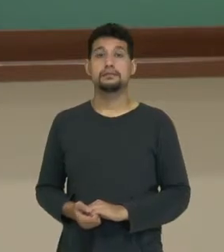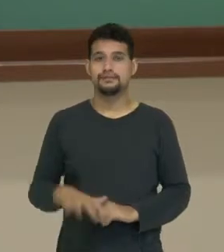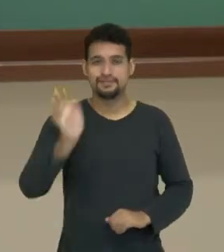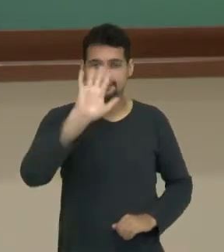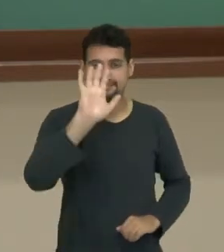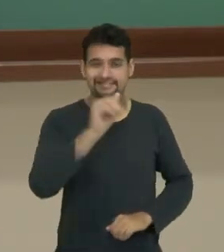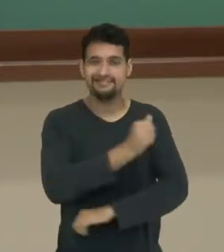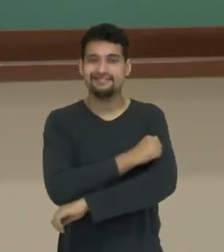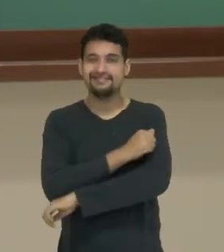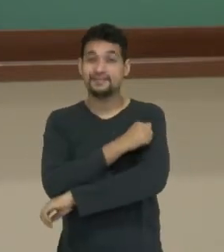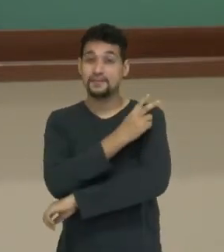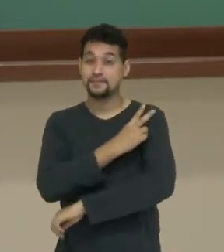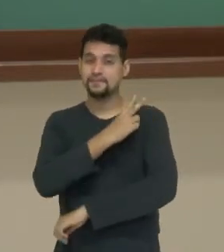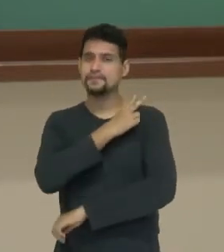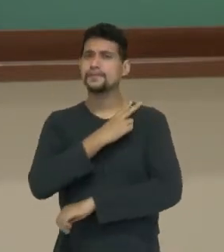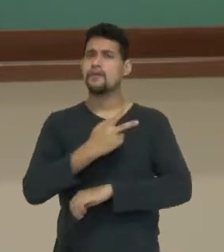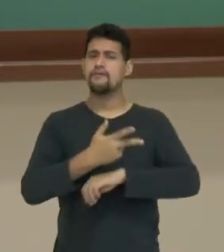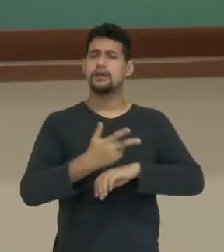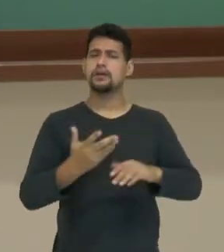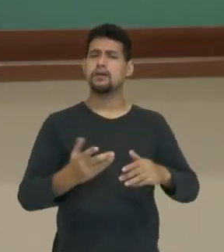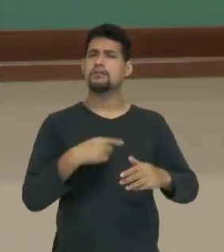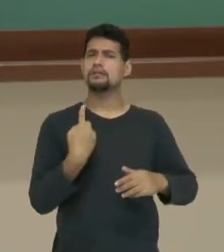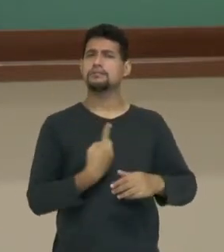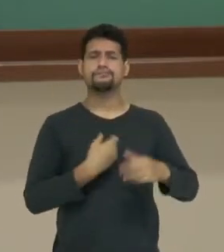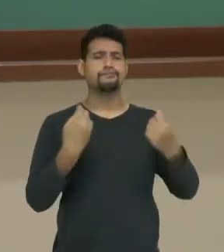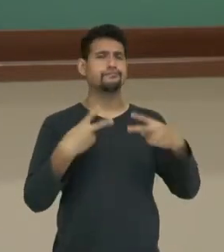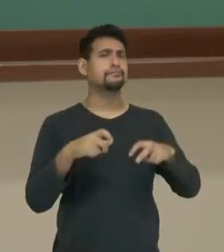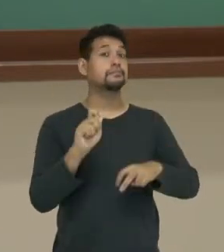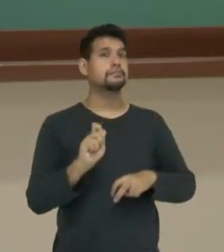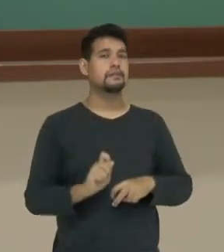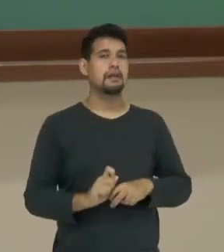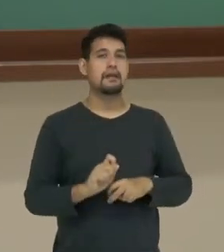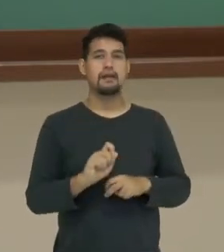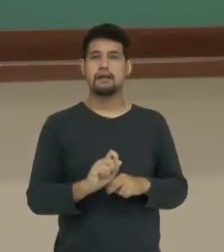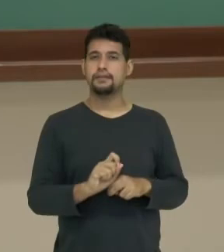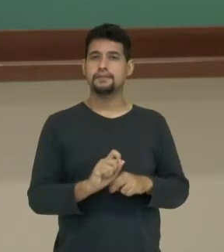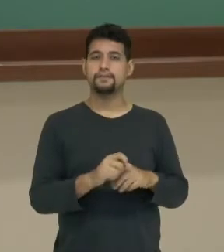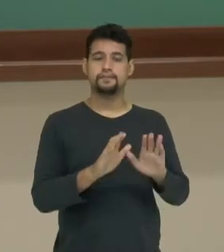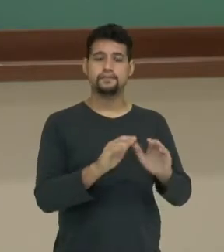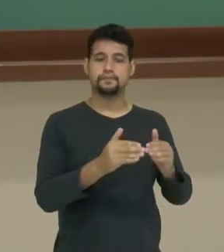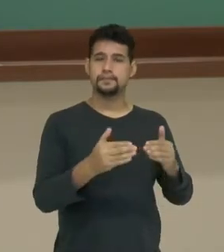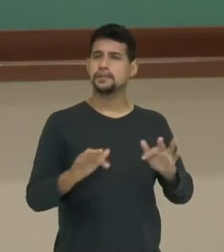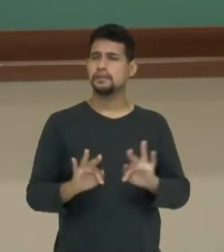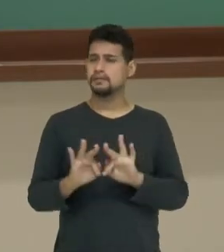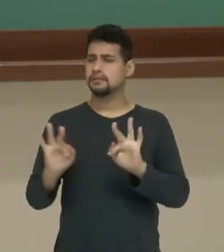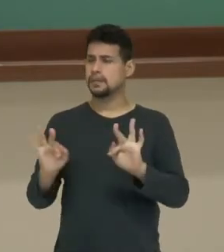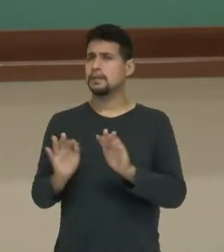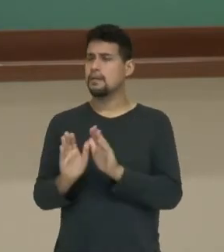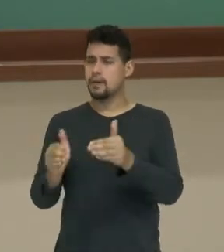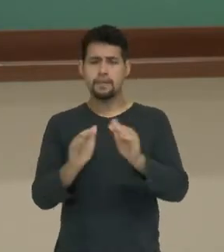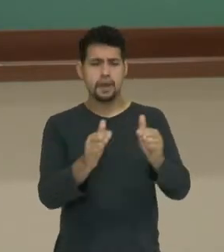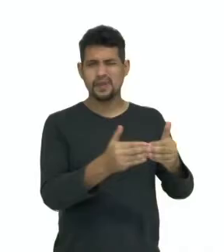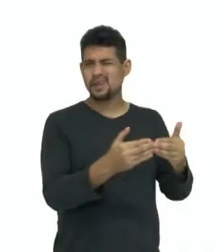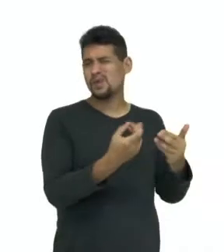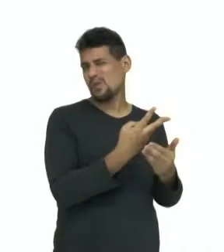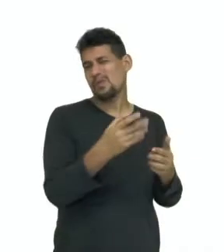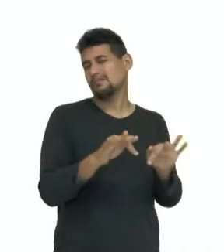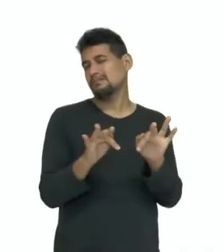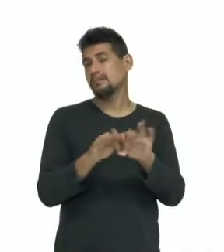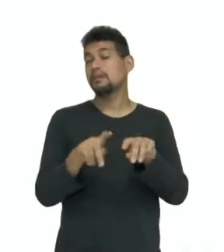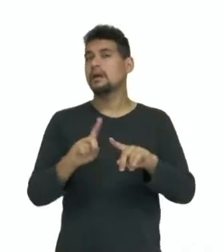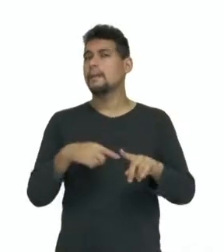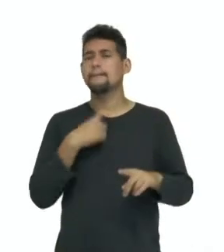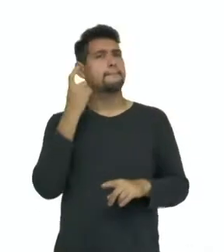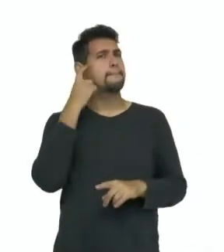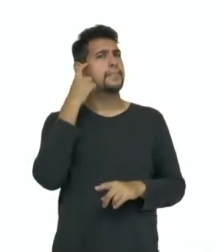Olá, estudantes da segunda série. Nesse vídeo vamos falar sobre arranjos simples. Imagine a seguinte